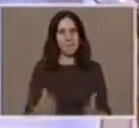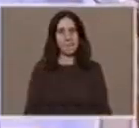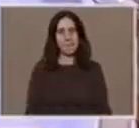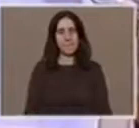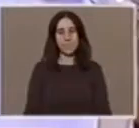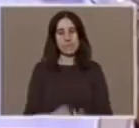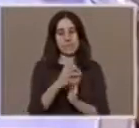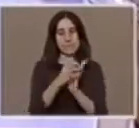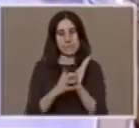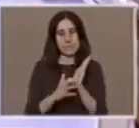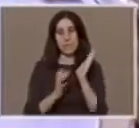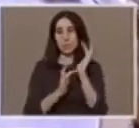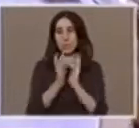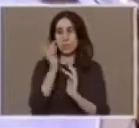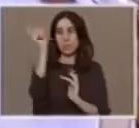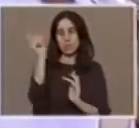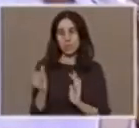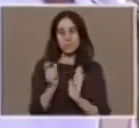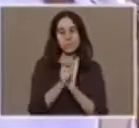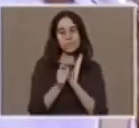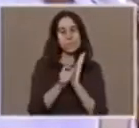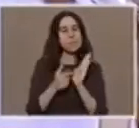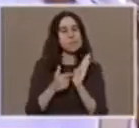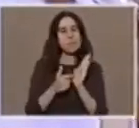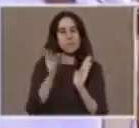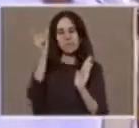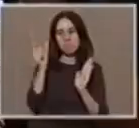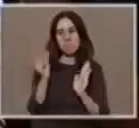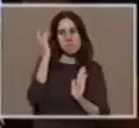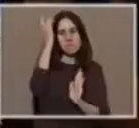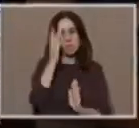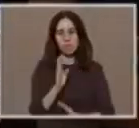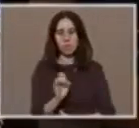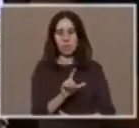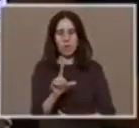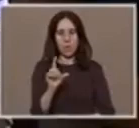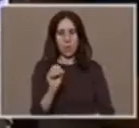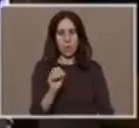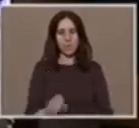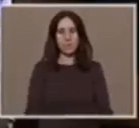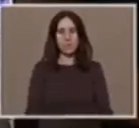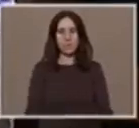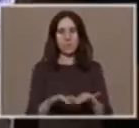Evangelho de Nosso Senhor Jesus Cristo, segundo São João.